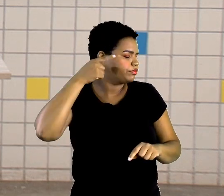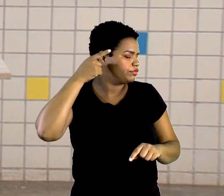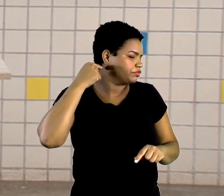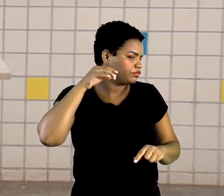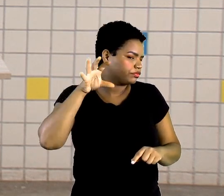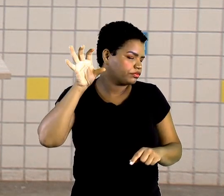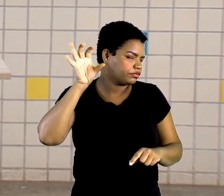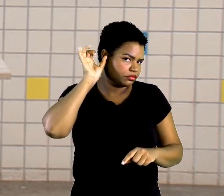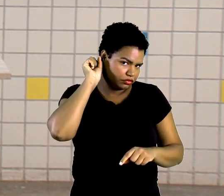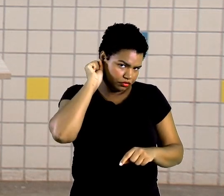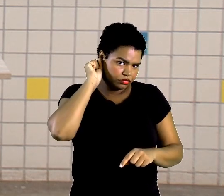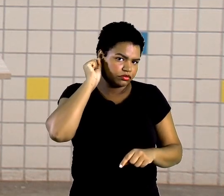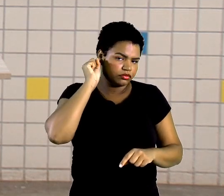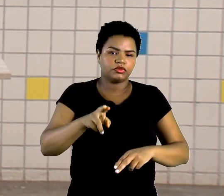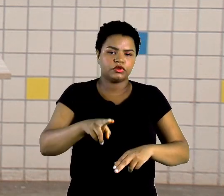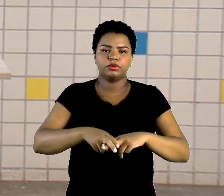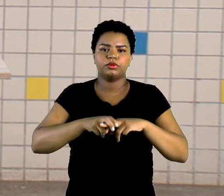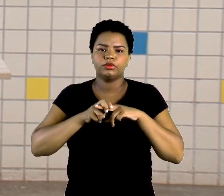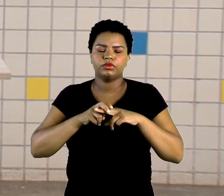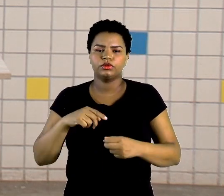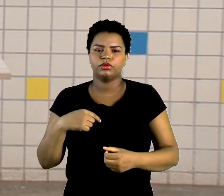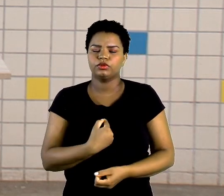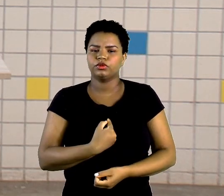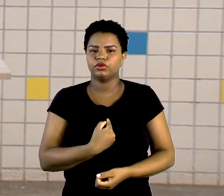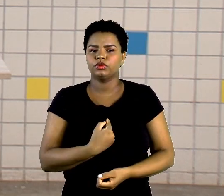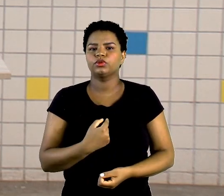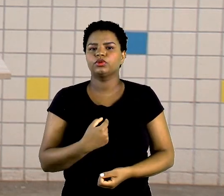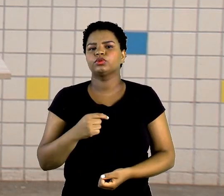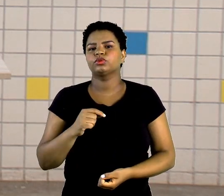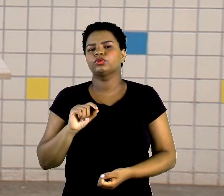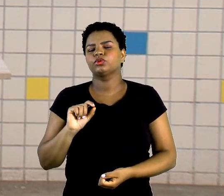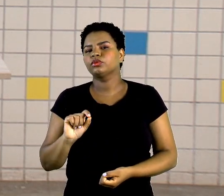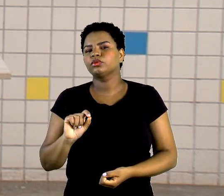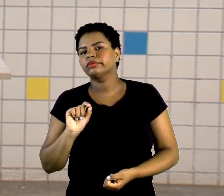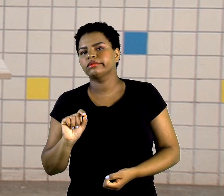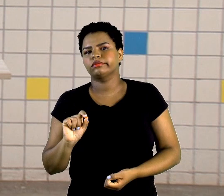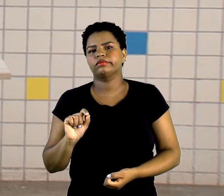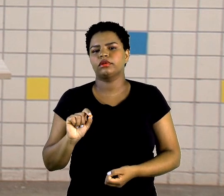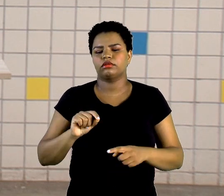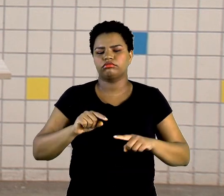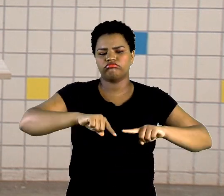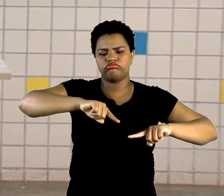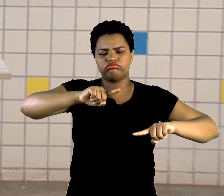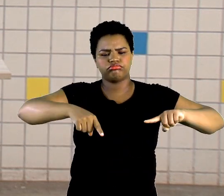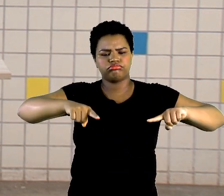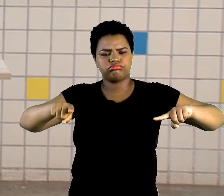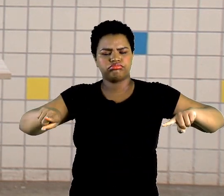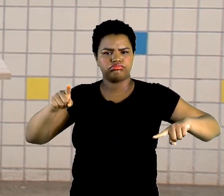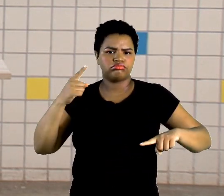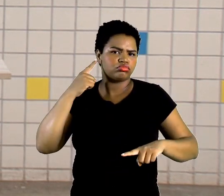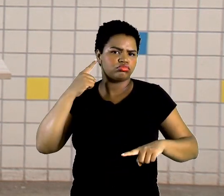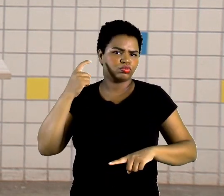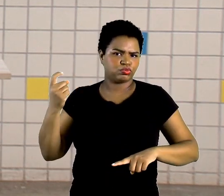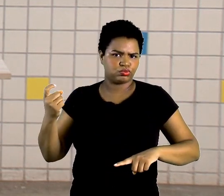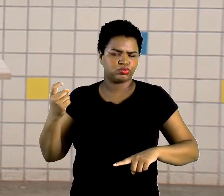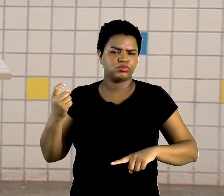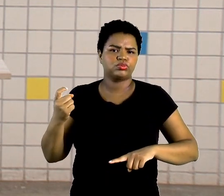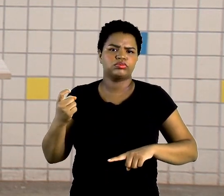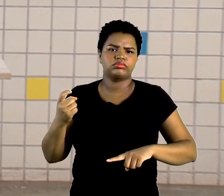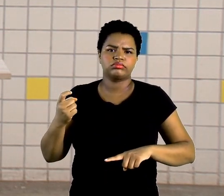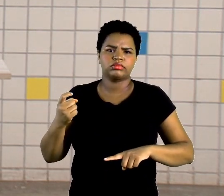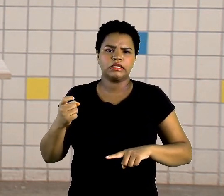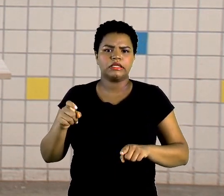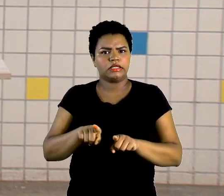E por isso, nós vamos estar vendo que essas ondas sonoras e entendendo que essas